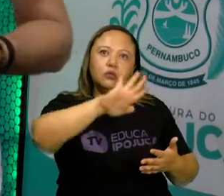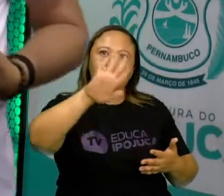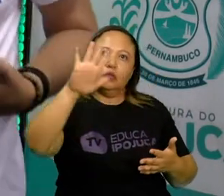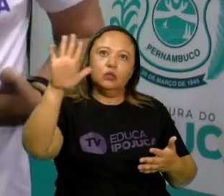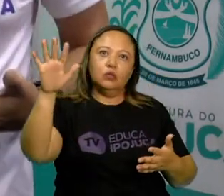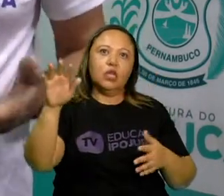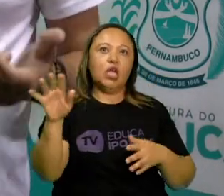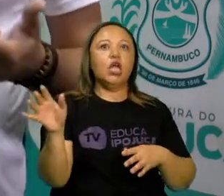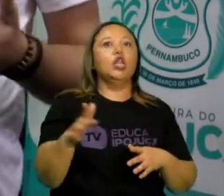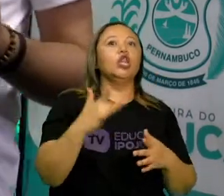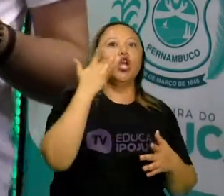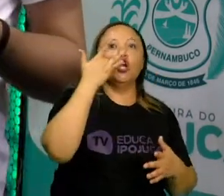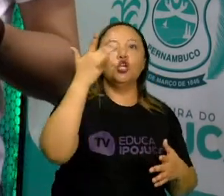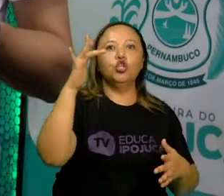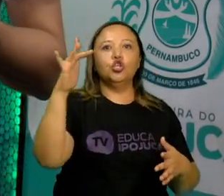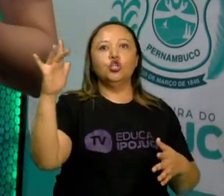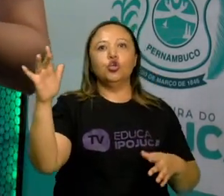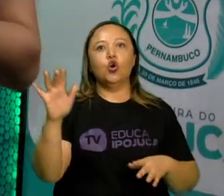joalharia,